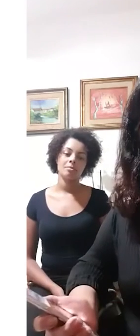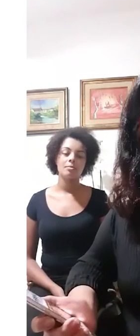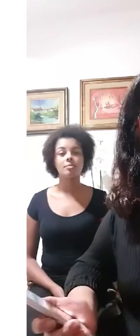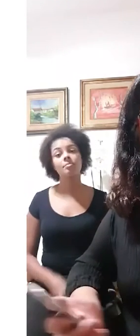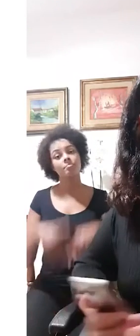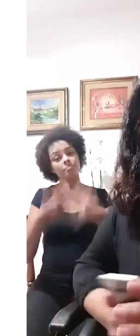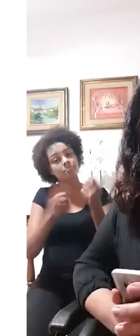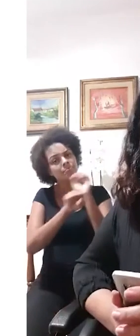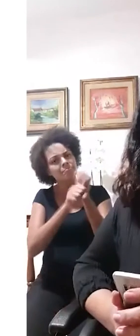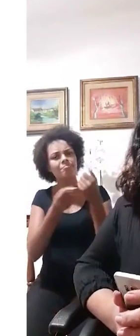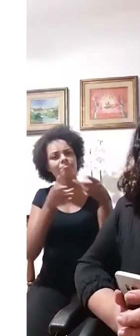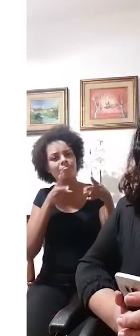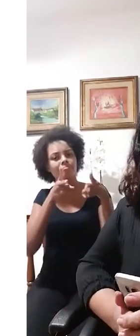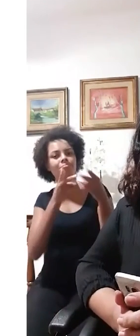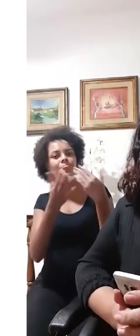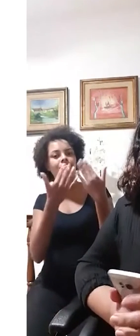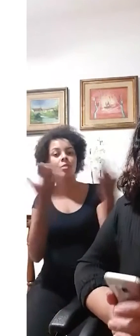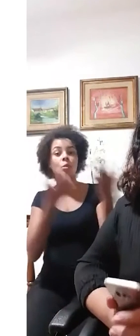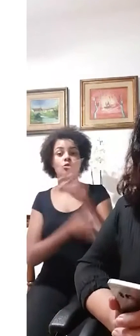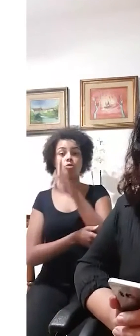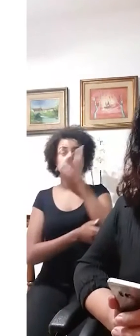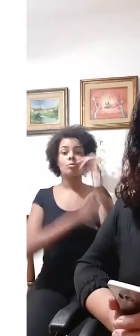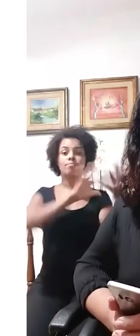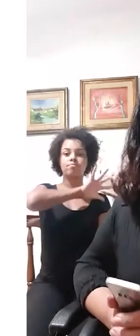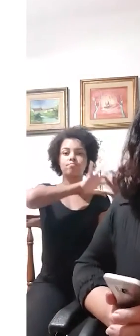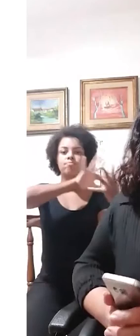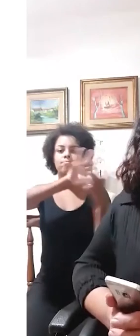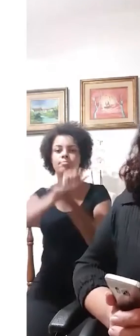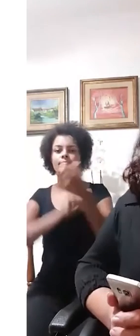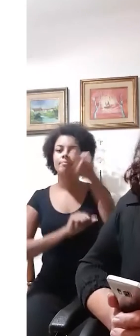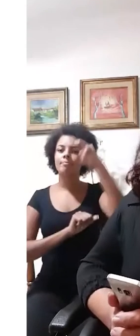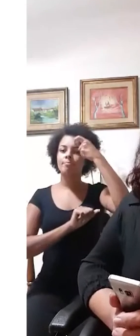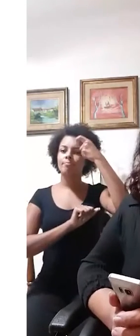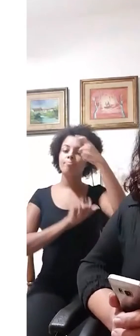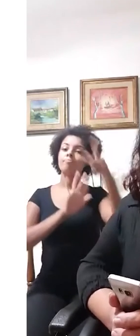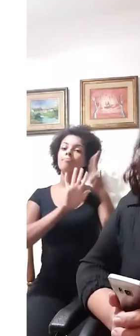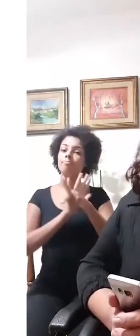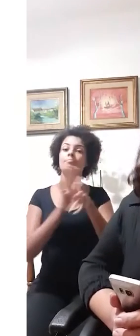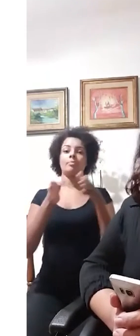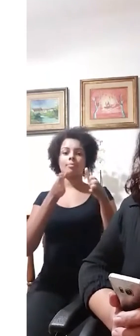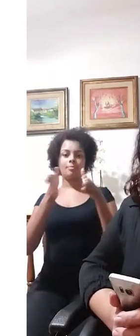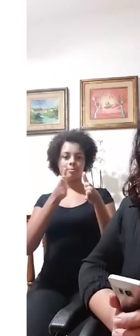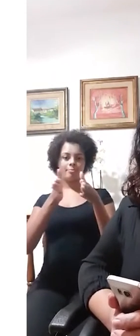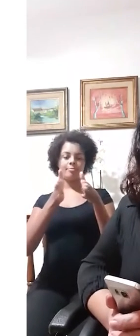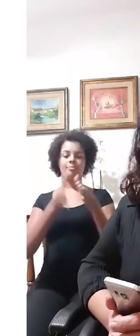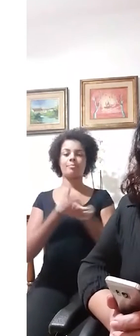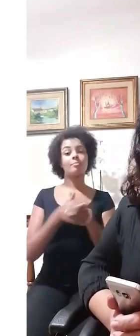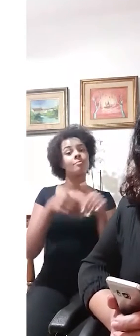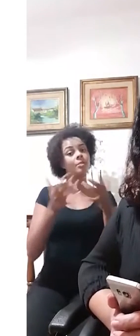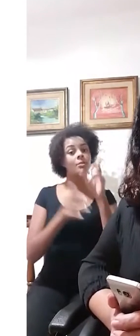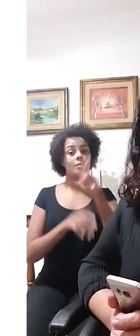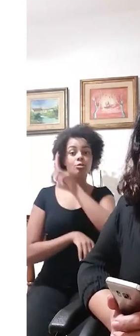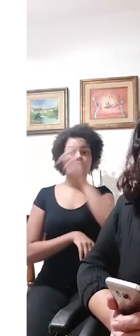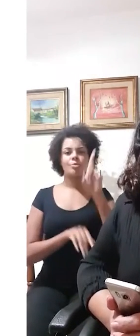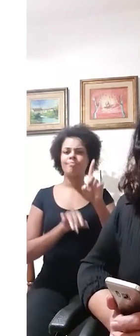Qualquer forma, a gente vai conversando aqui hoje, Dia Mundial de Conscientização sobre Acessibilidade. Então, uma